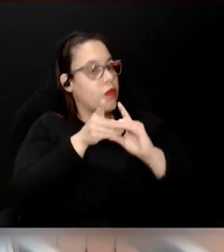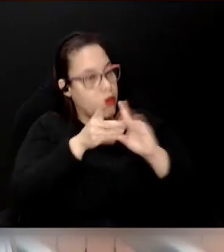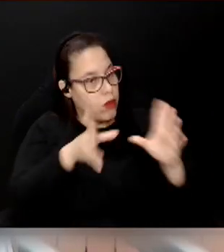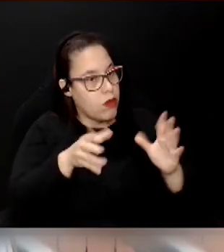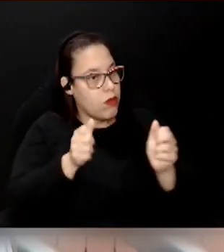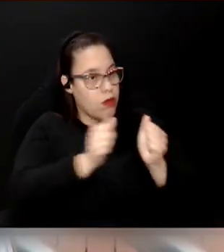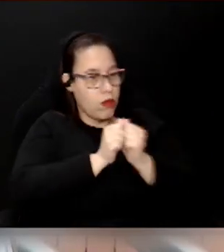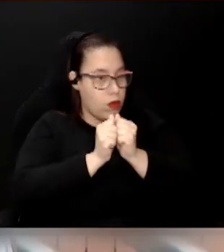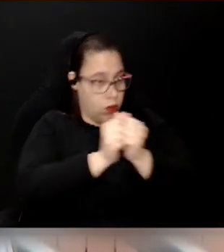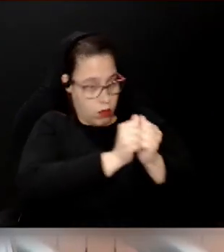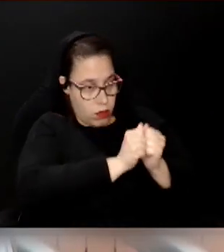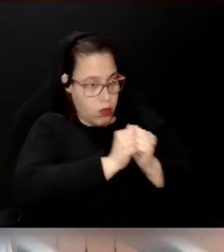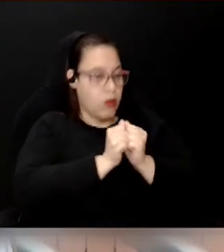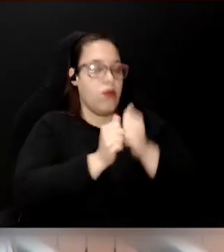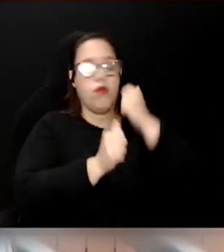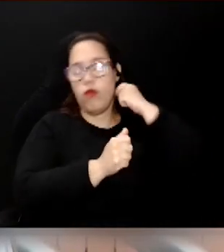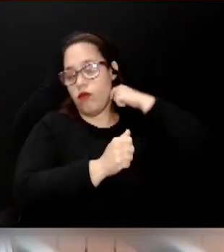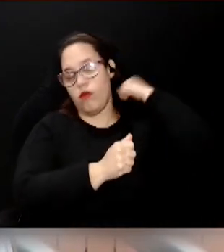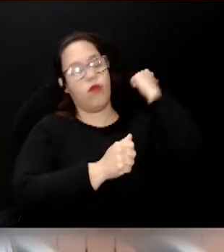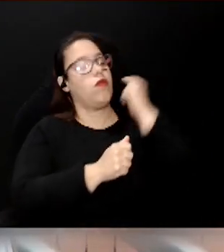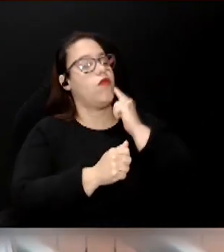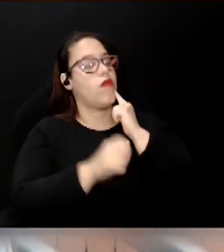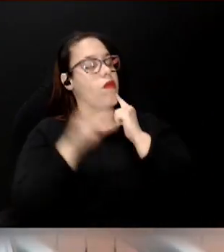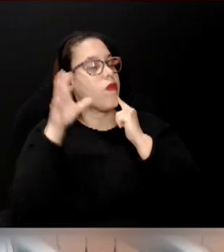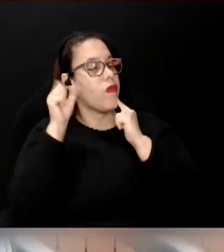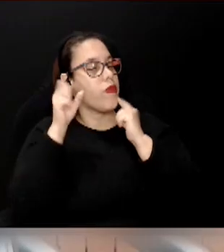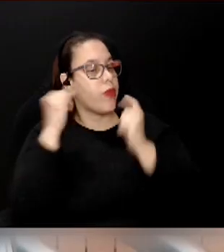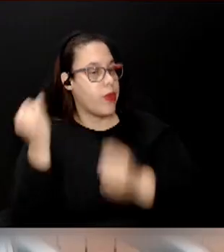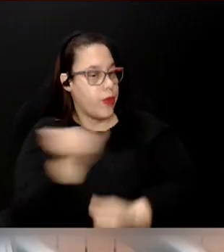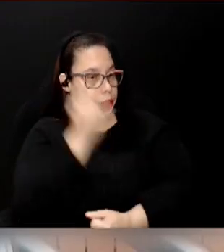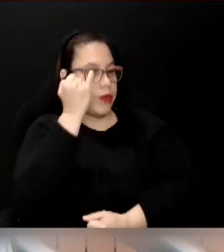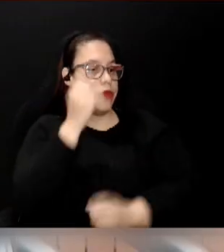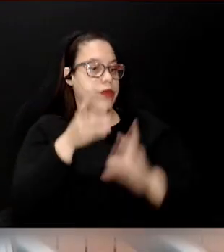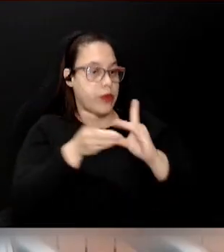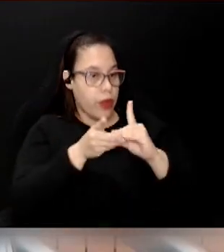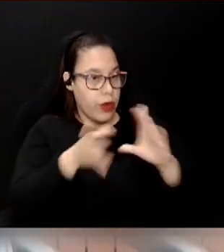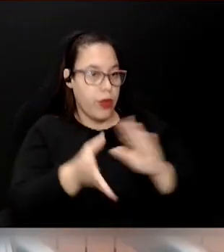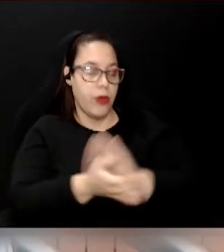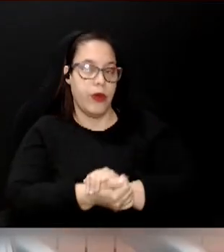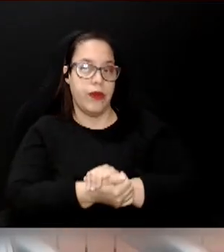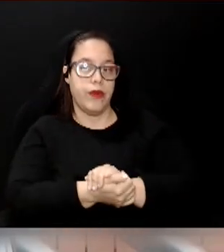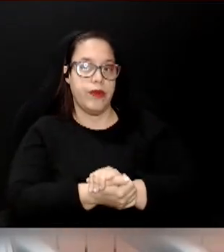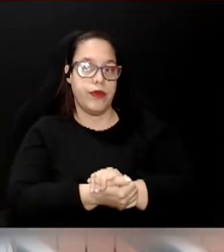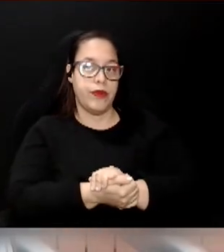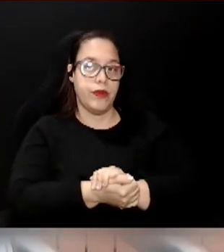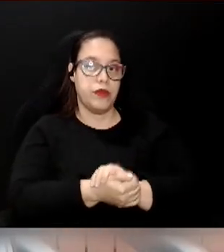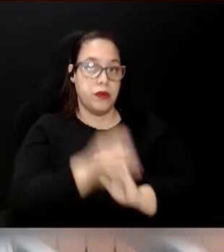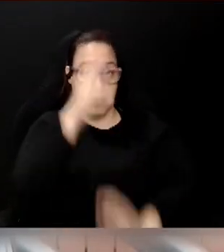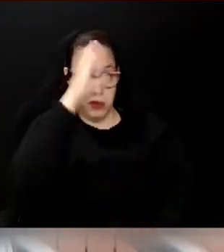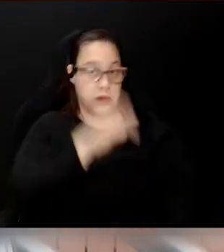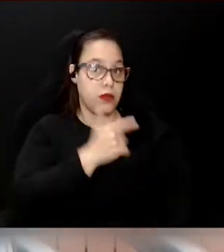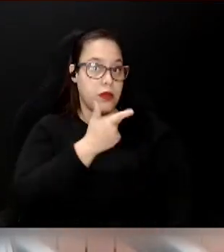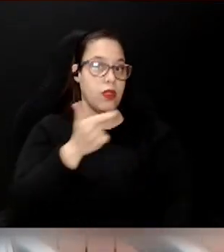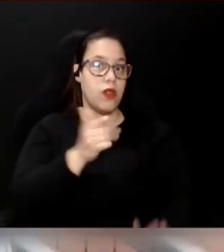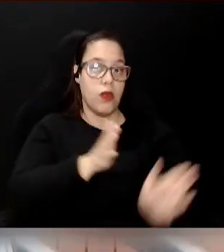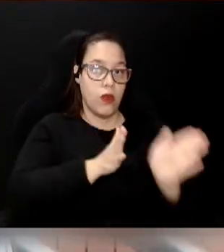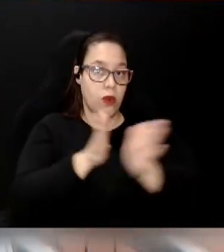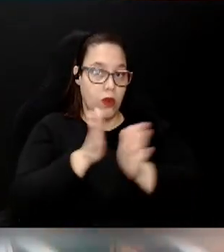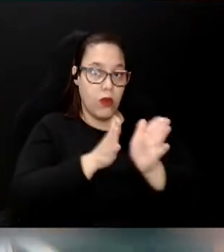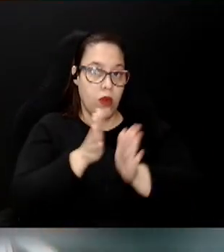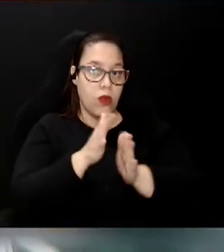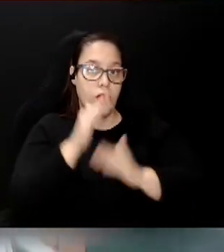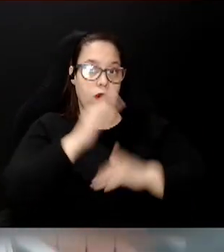dadas. A ouvidoria, eu diria que é essencial à democracia. Um cidadão que não tem acesso aos serviços públicos